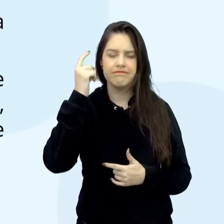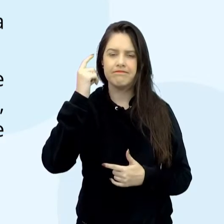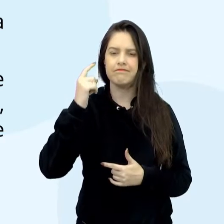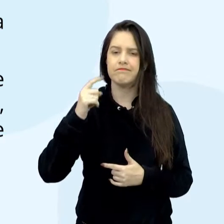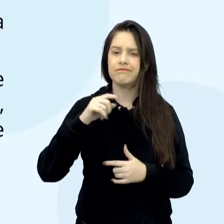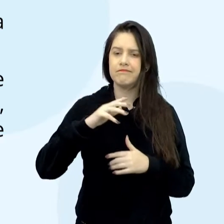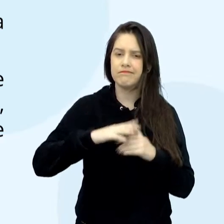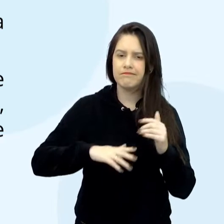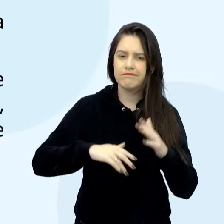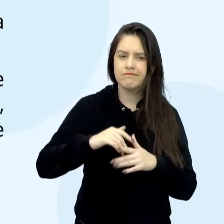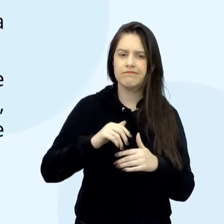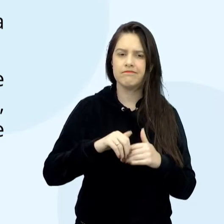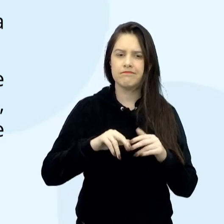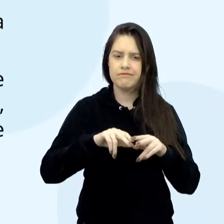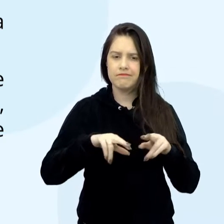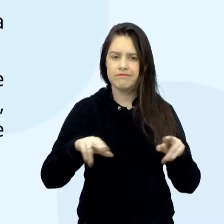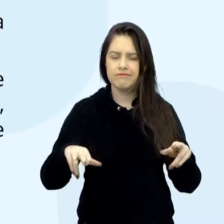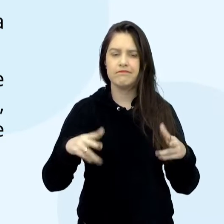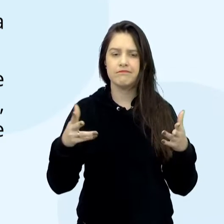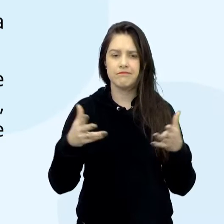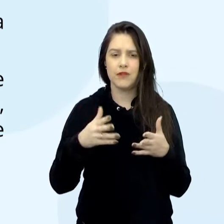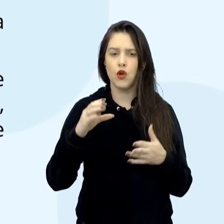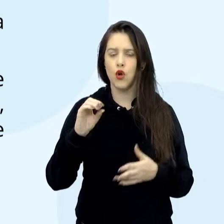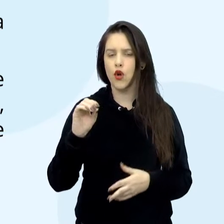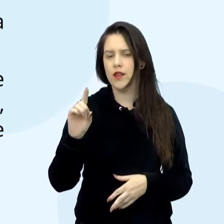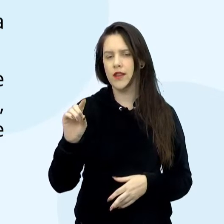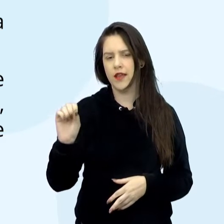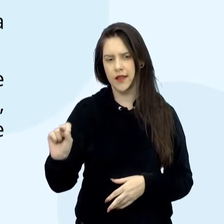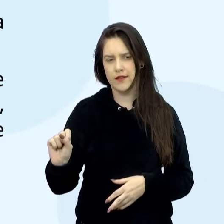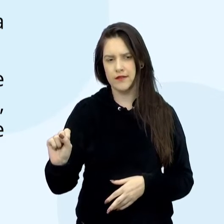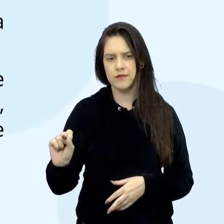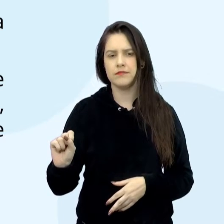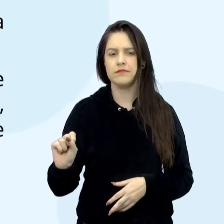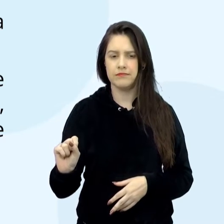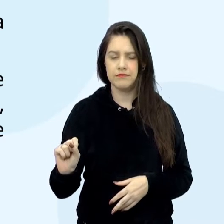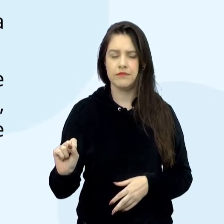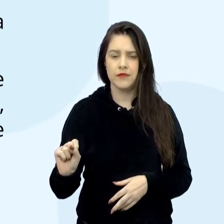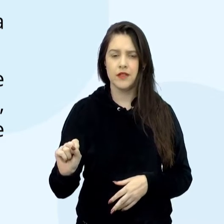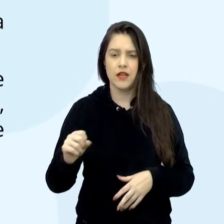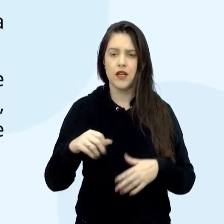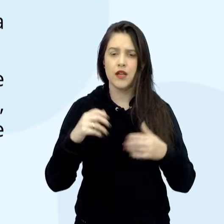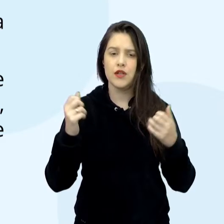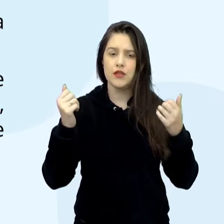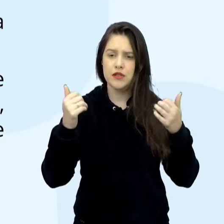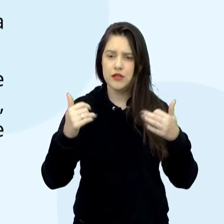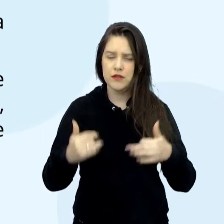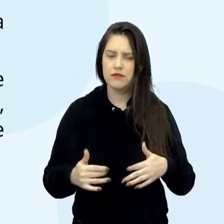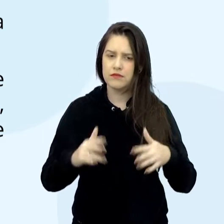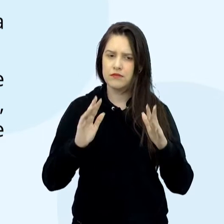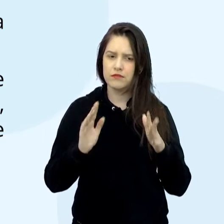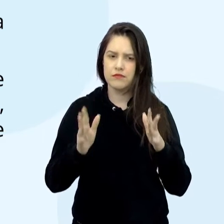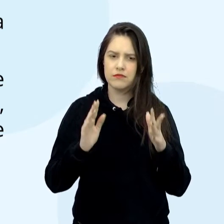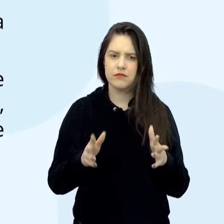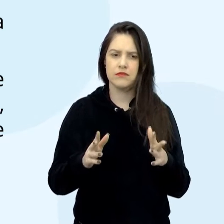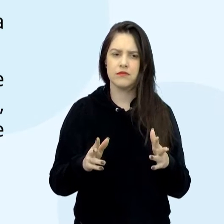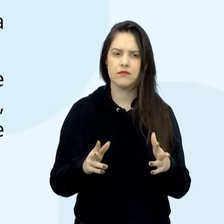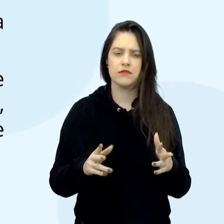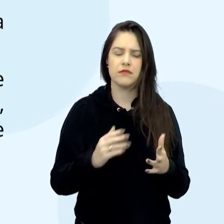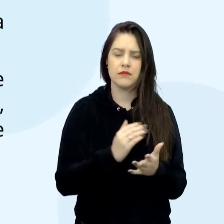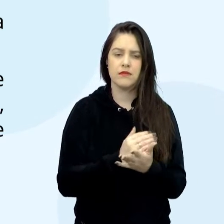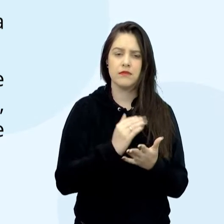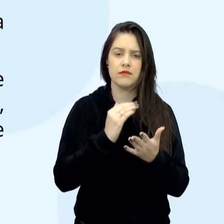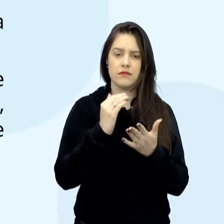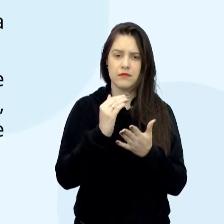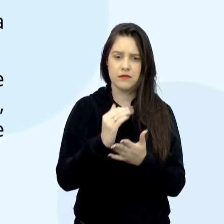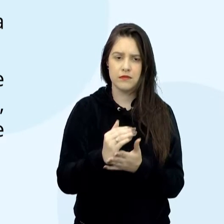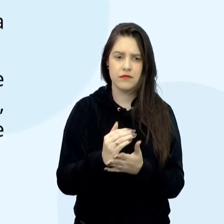esportivas, situando os ODS. Só retomando os ODS, a gente já conversou nas duas últimas aulas, né,